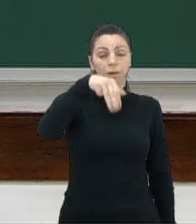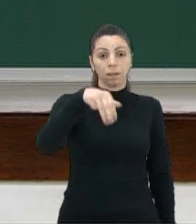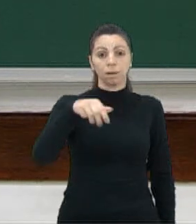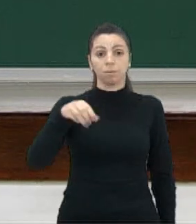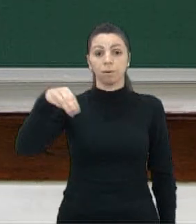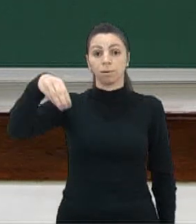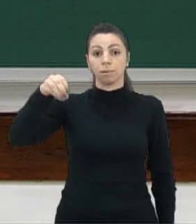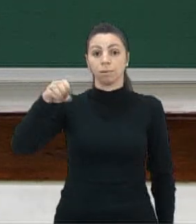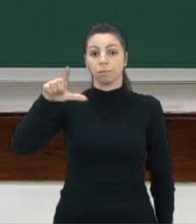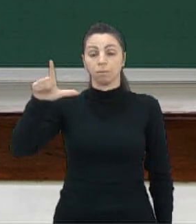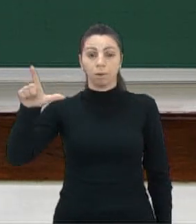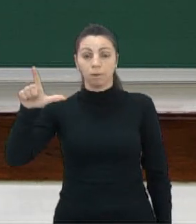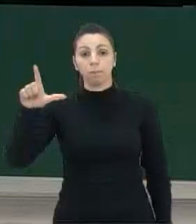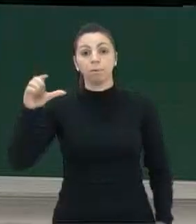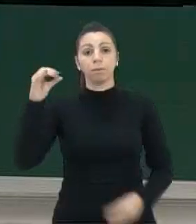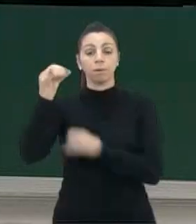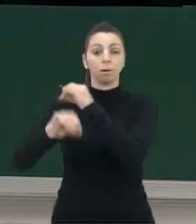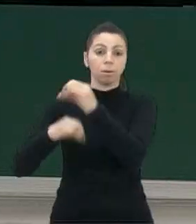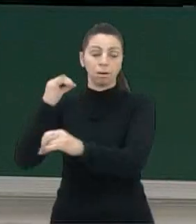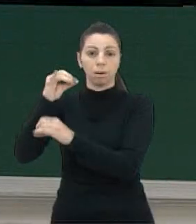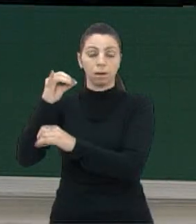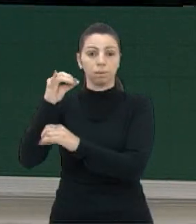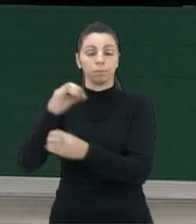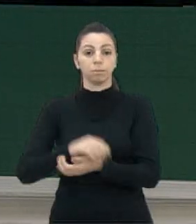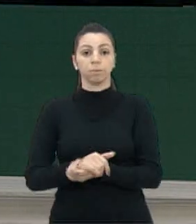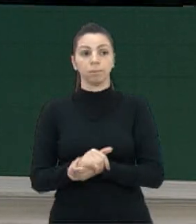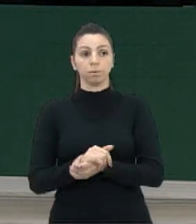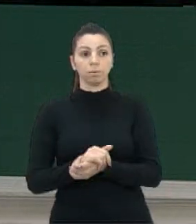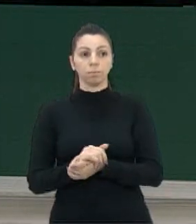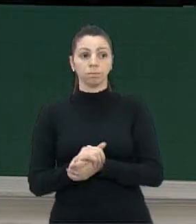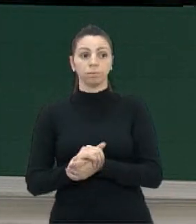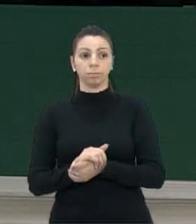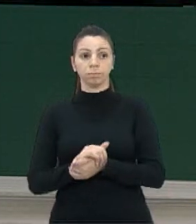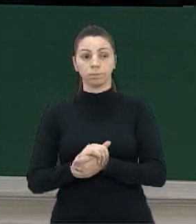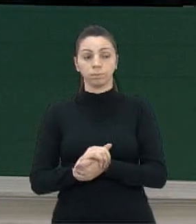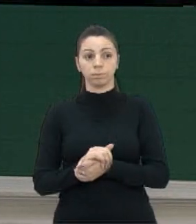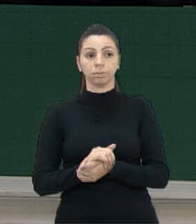átomos, compostos ou moléculas. Lembrando sempre que 1 mol tem